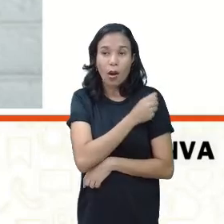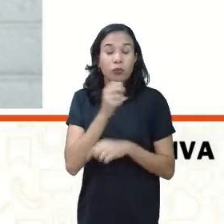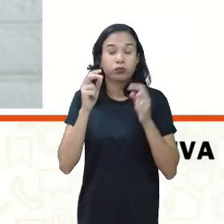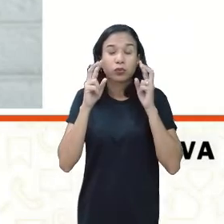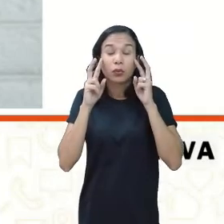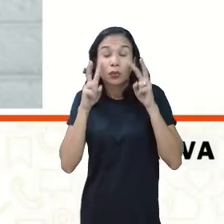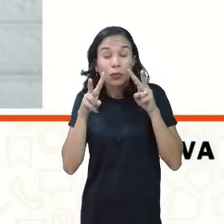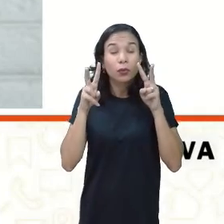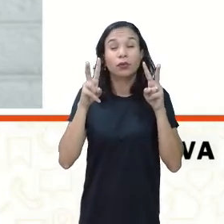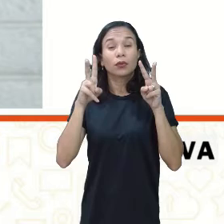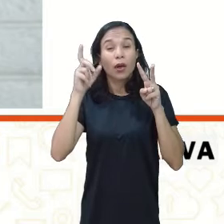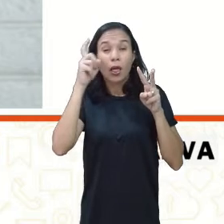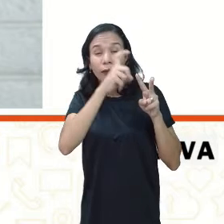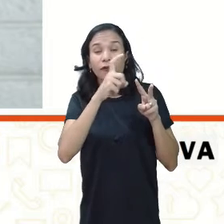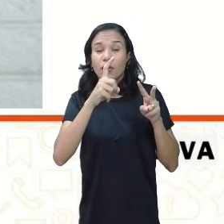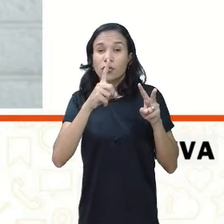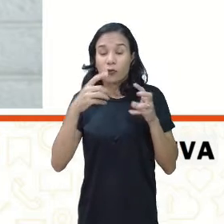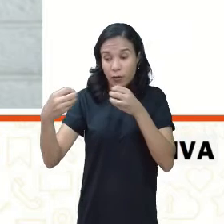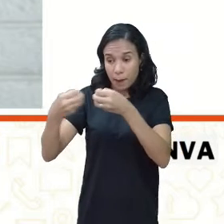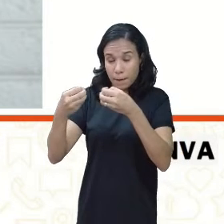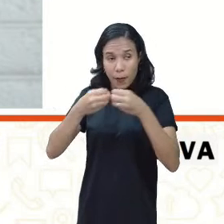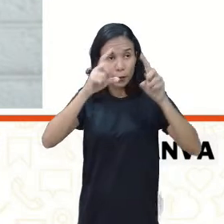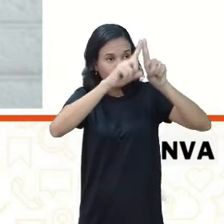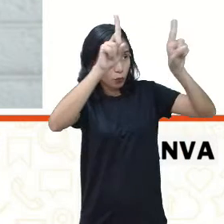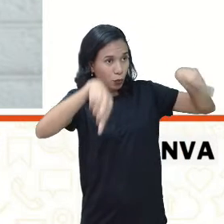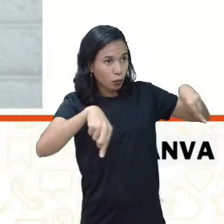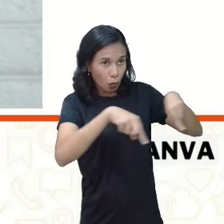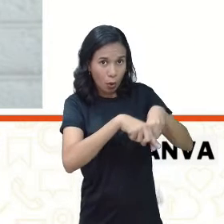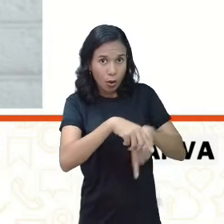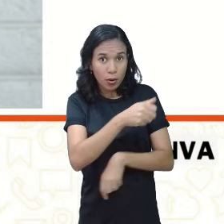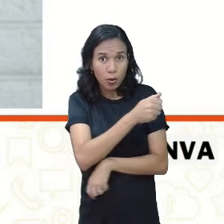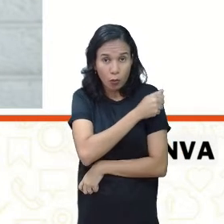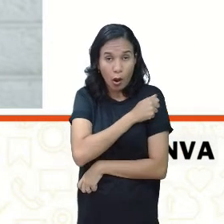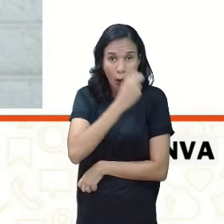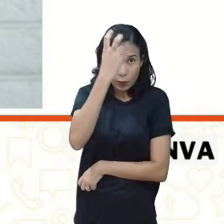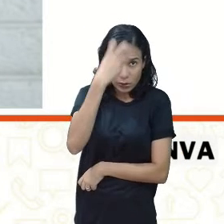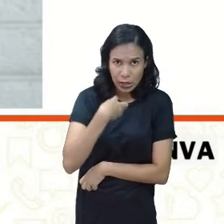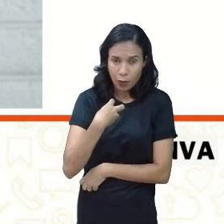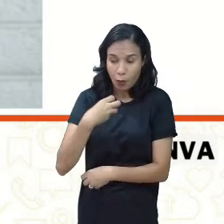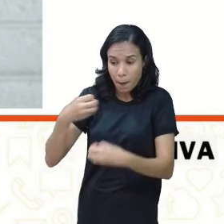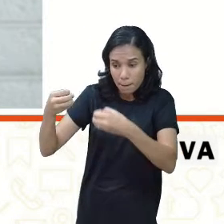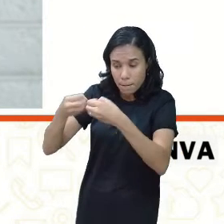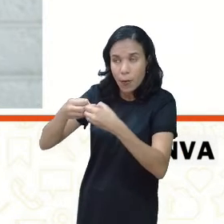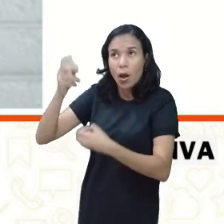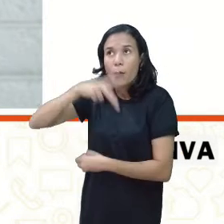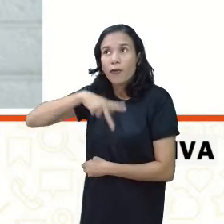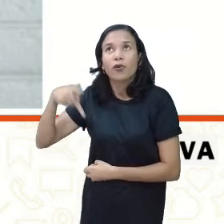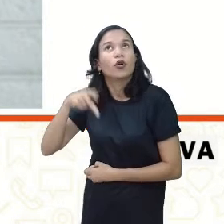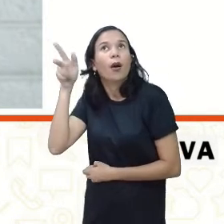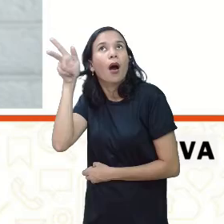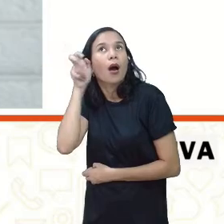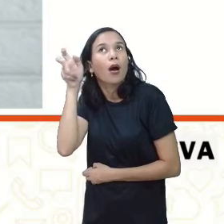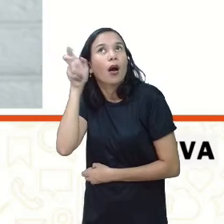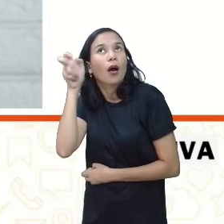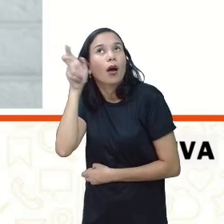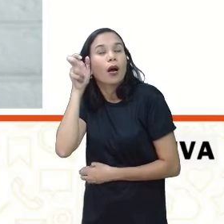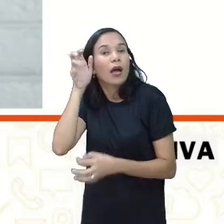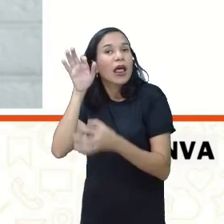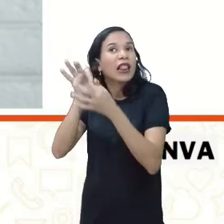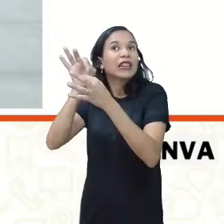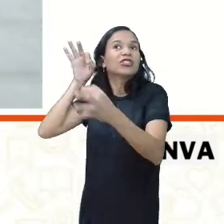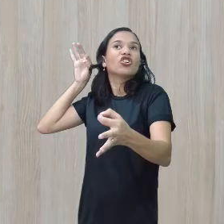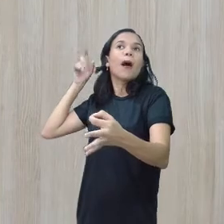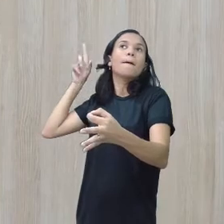visão fique próximo ao quadro e o estudante com cegueira fique próximo ao professor ou distante de ruídos para ouvir